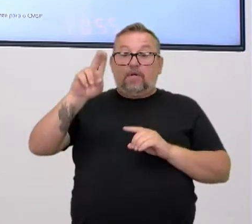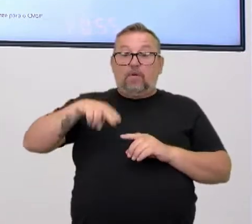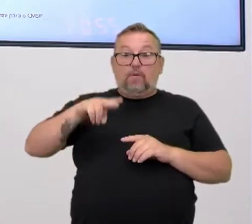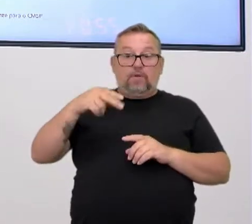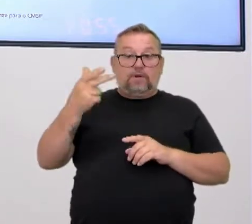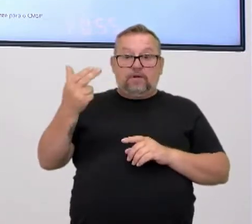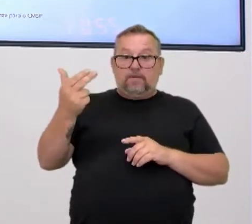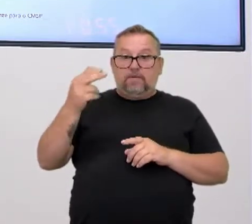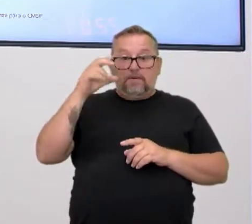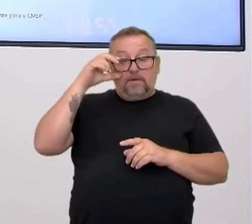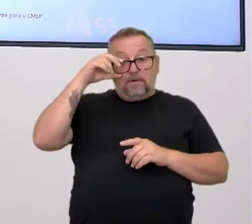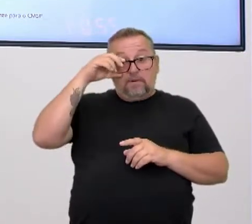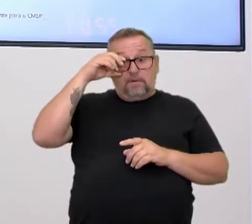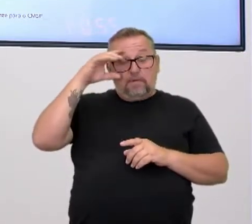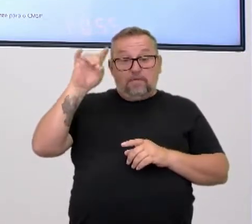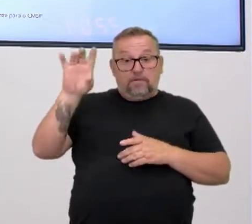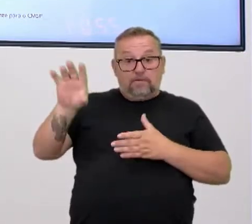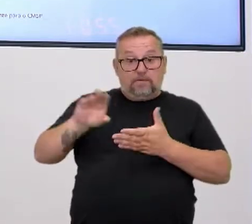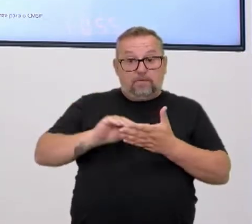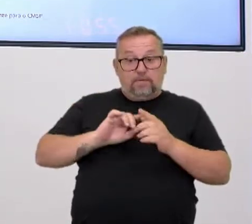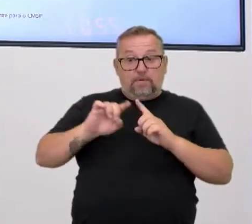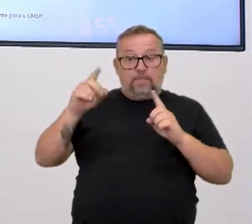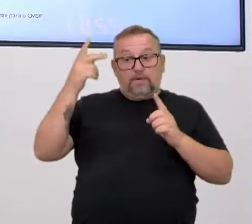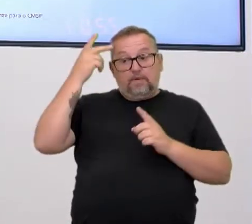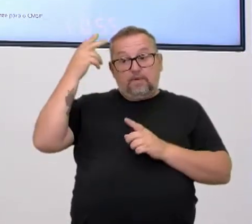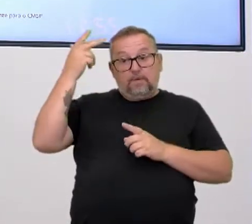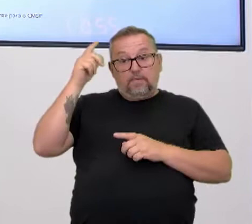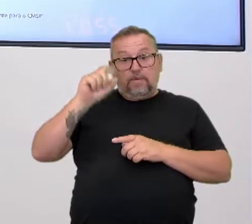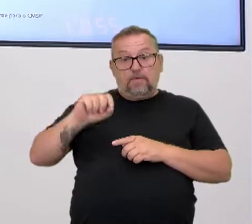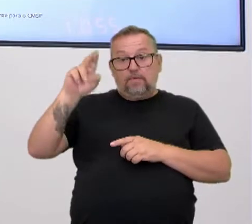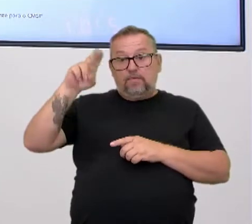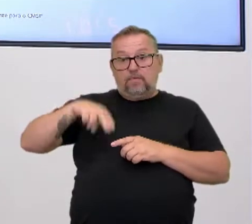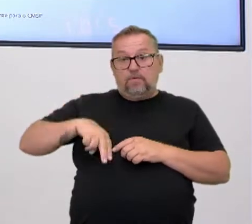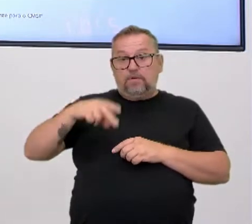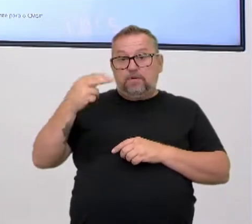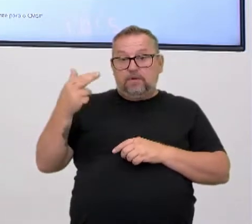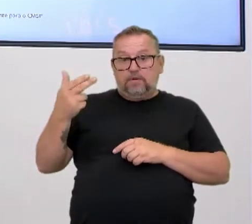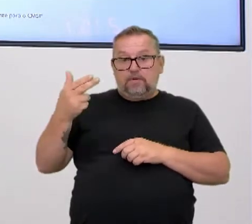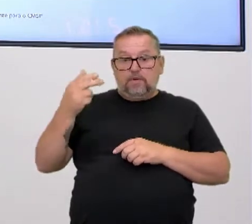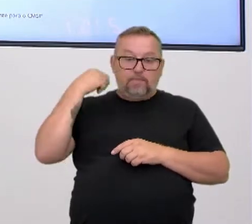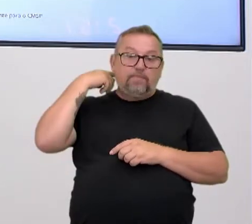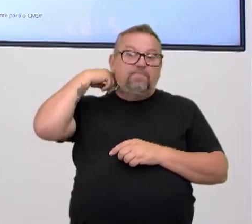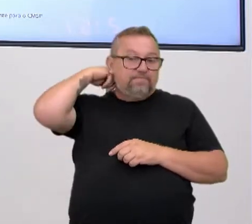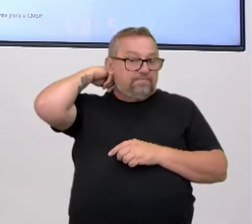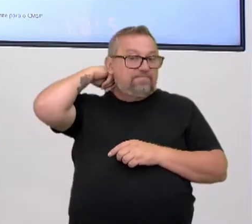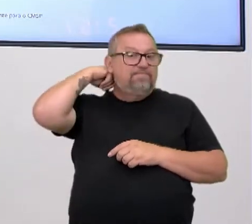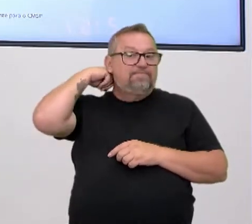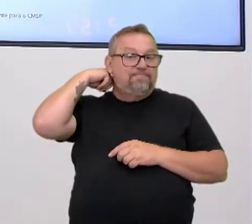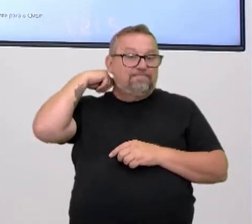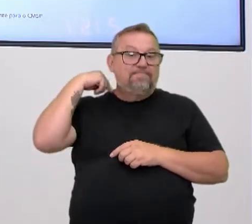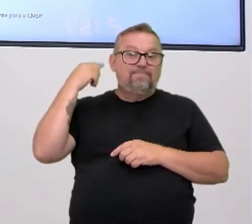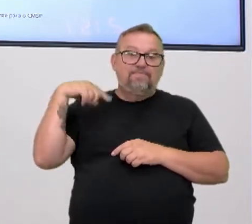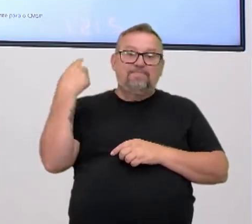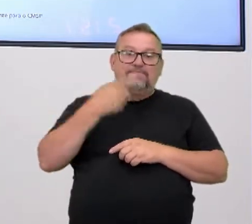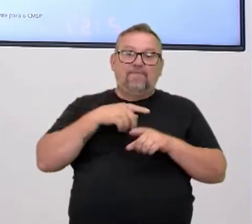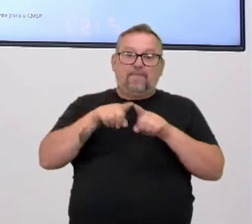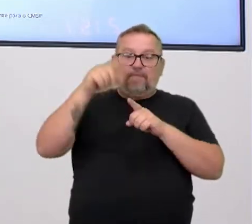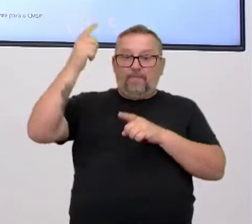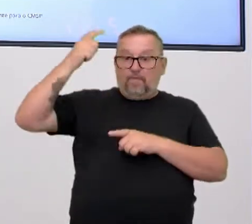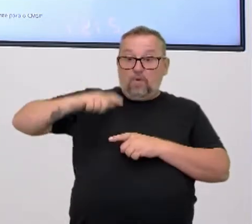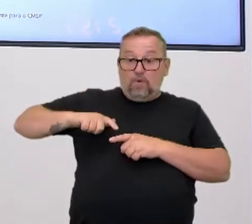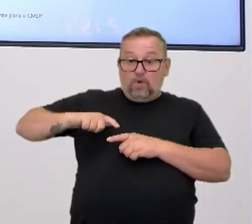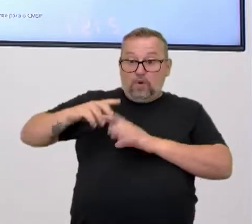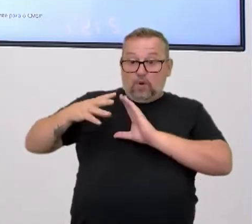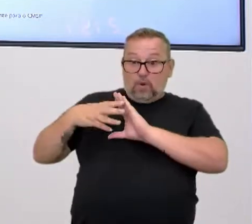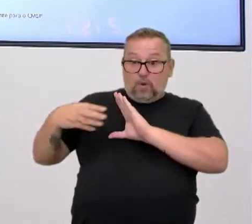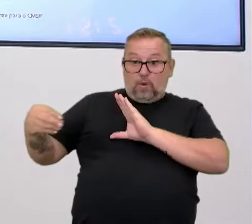mapa mental, só se você copiar, mas geralmente nunca sai igual um mapa mental do outro. Como nós também, seres humanos, nós também não